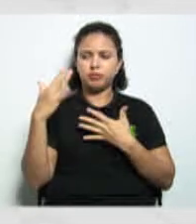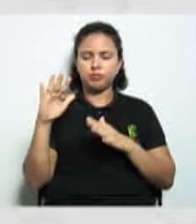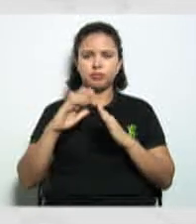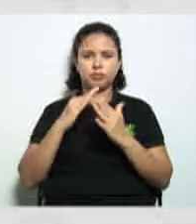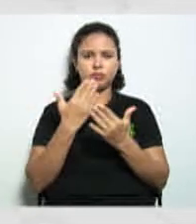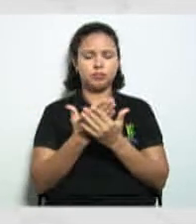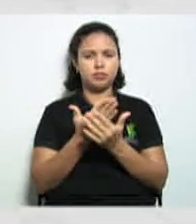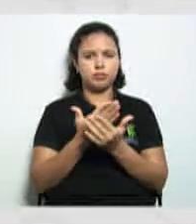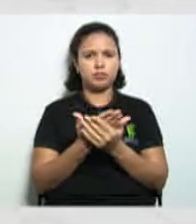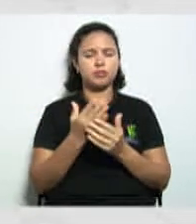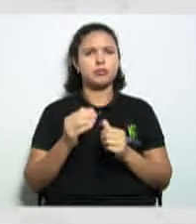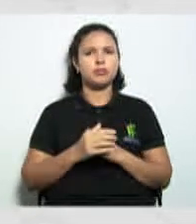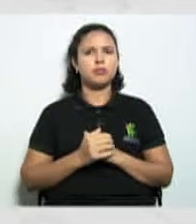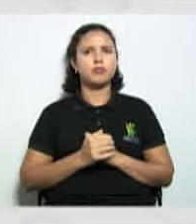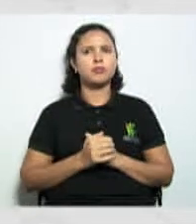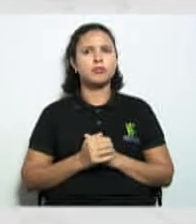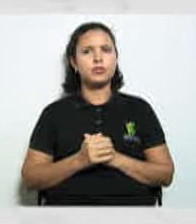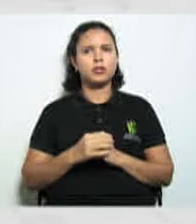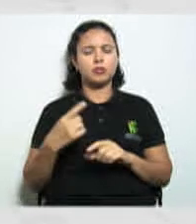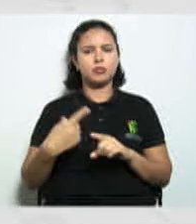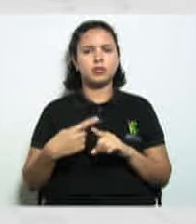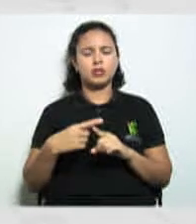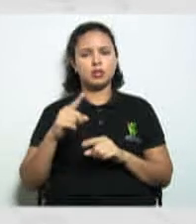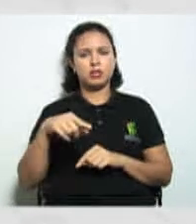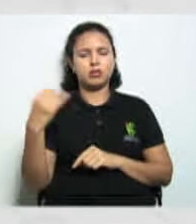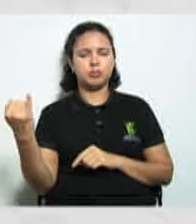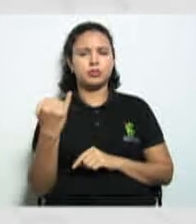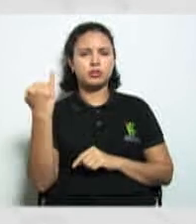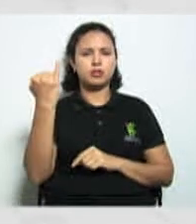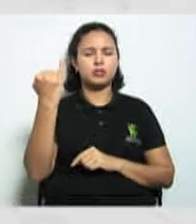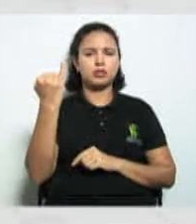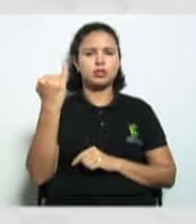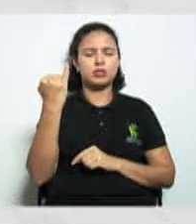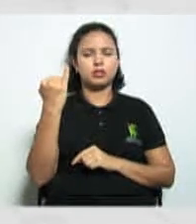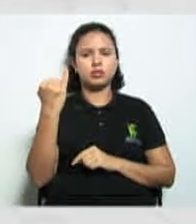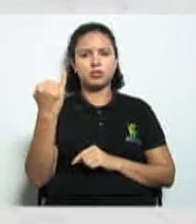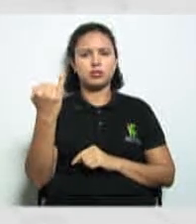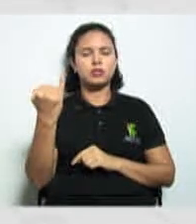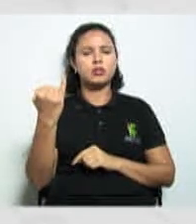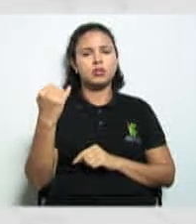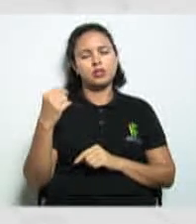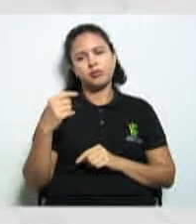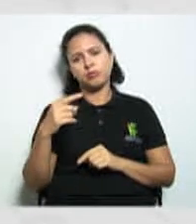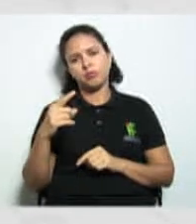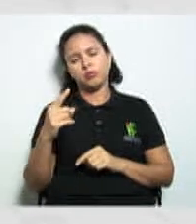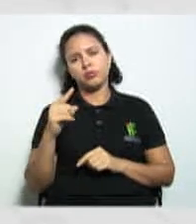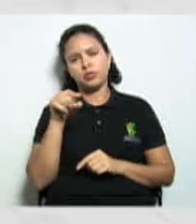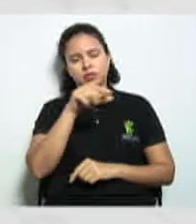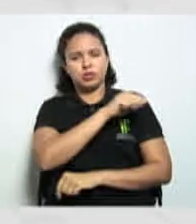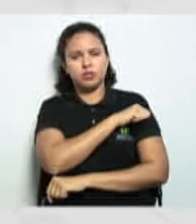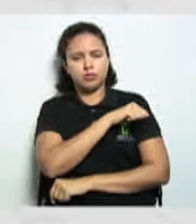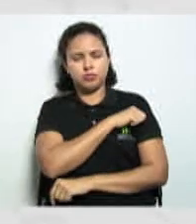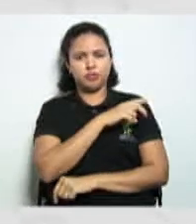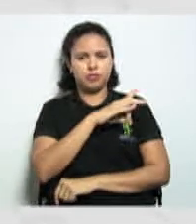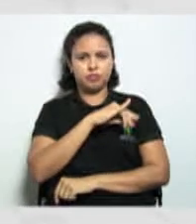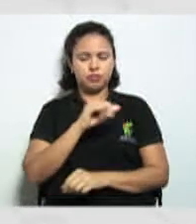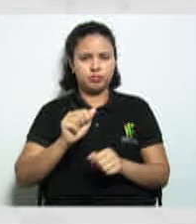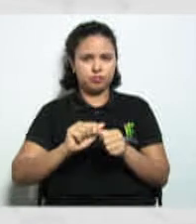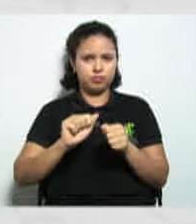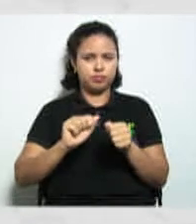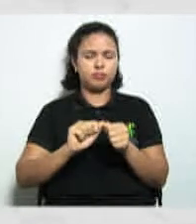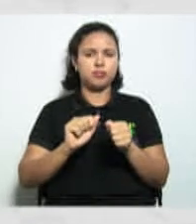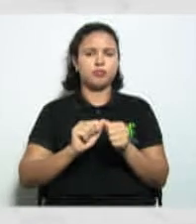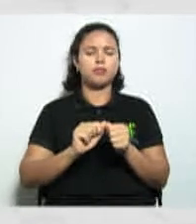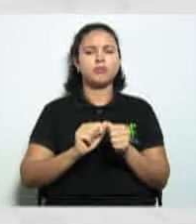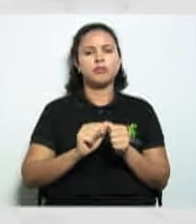Médio Tubarão. Até porque é importante para a gente comentar que quando a gente vai construir um projeto de pesquisa, a gente tem lá o